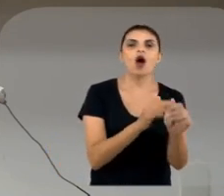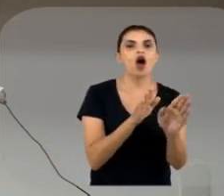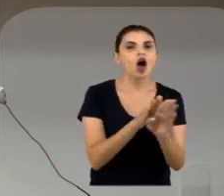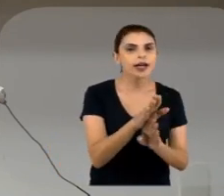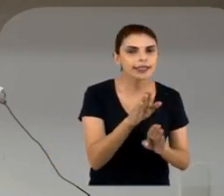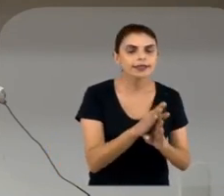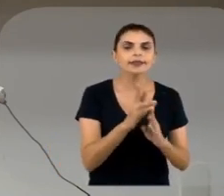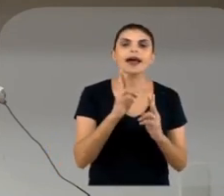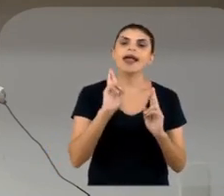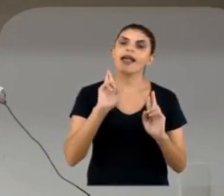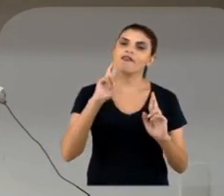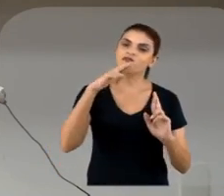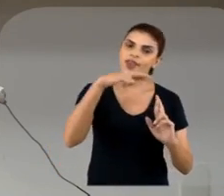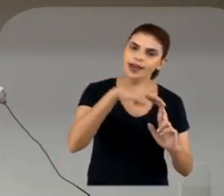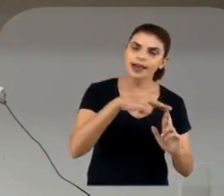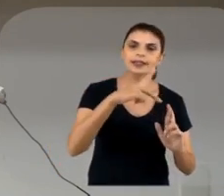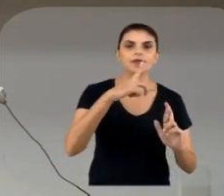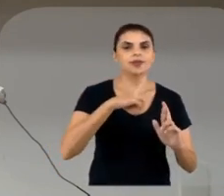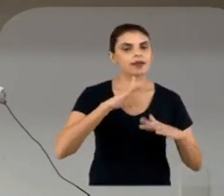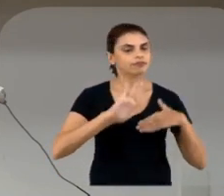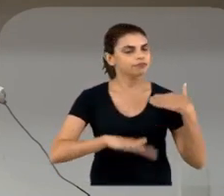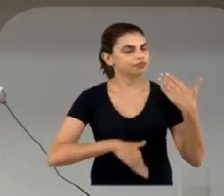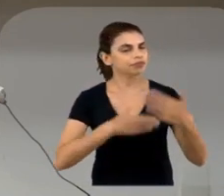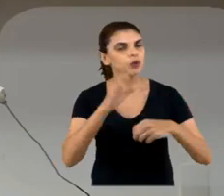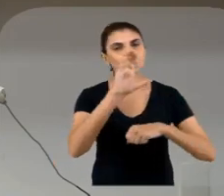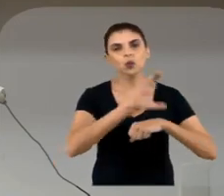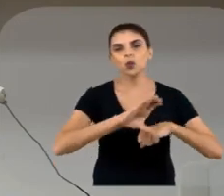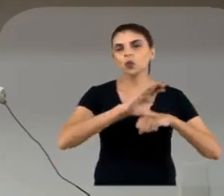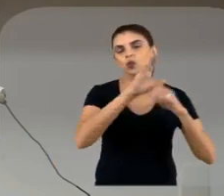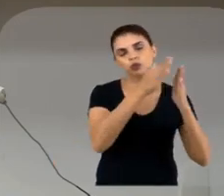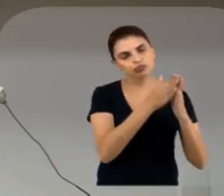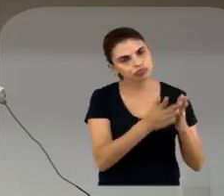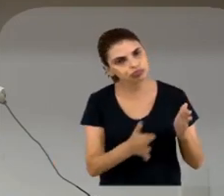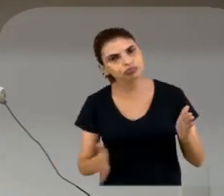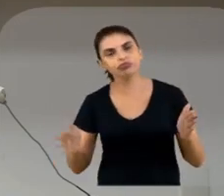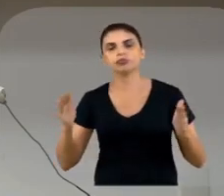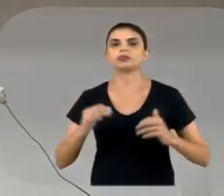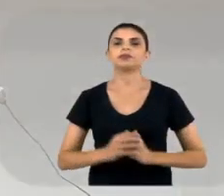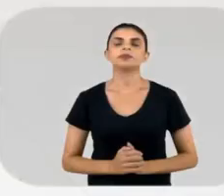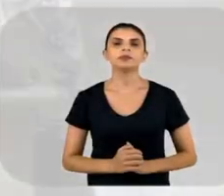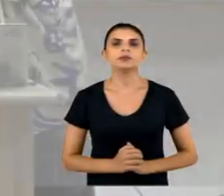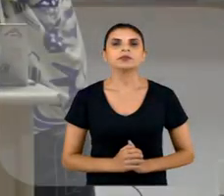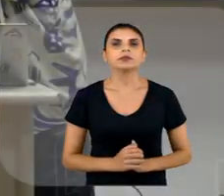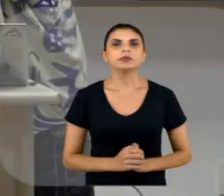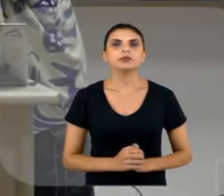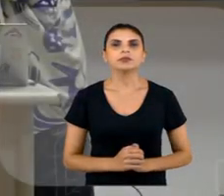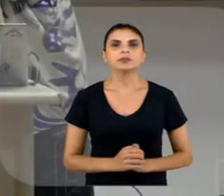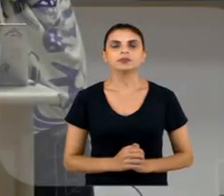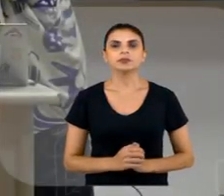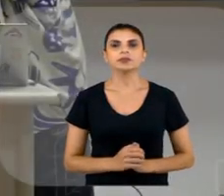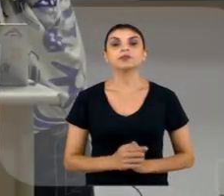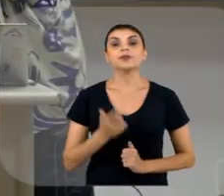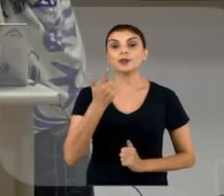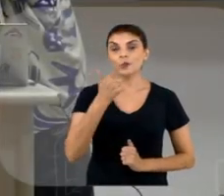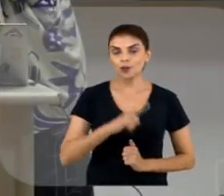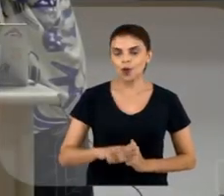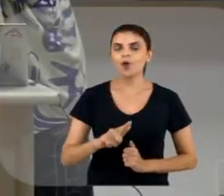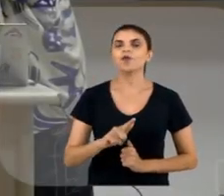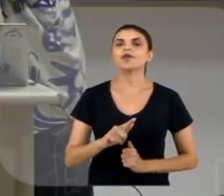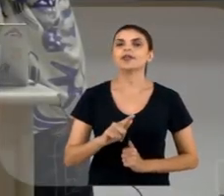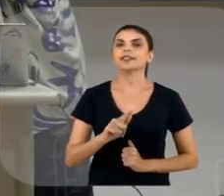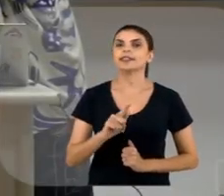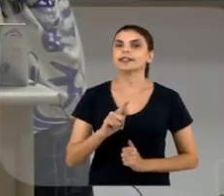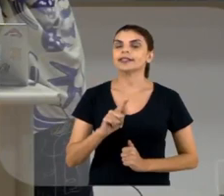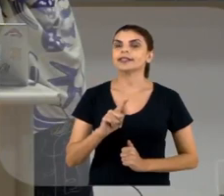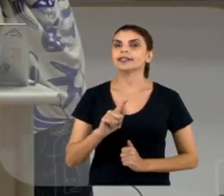é uma referência que a gente vai ter ao longo de todo o processo. De novo, né, também